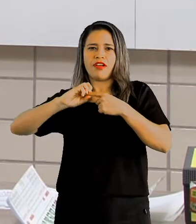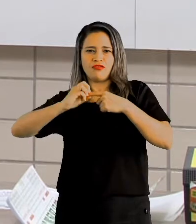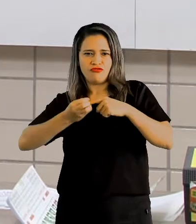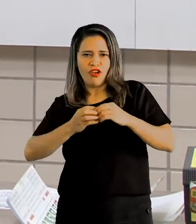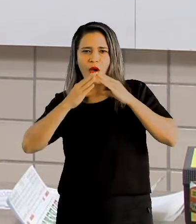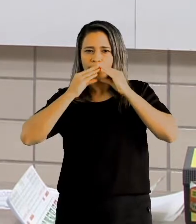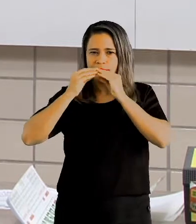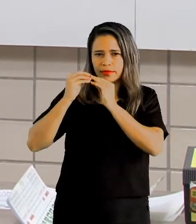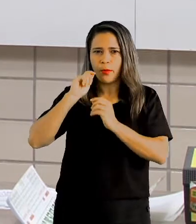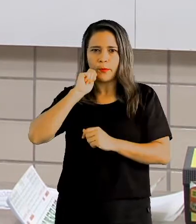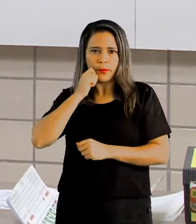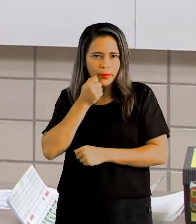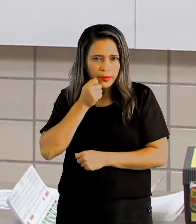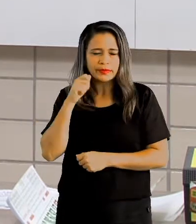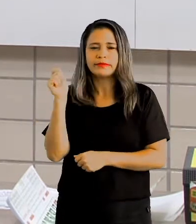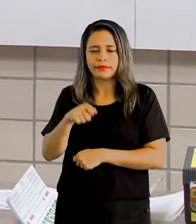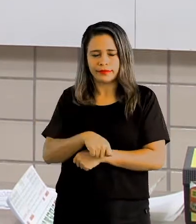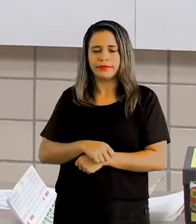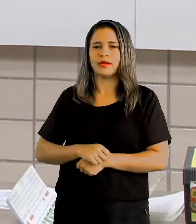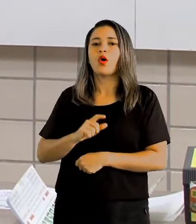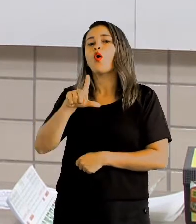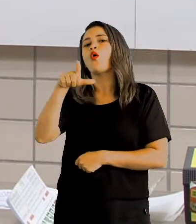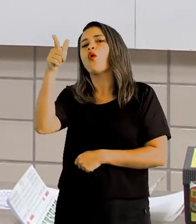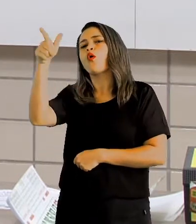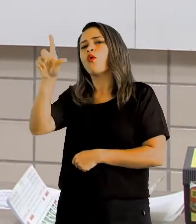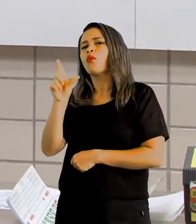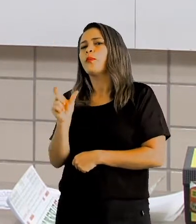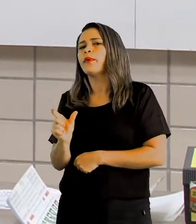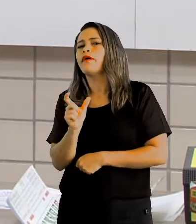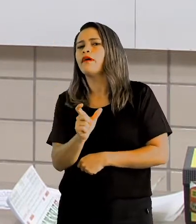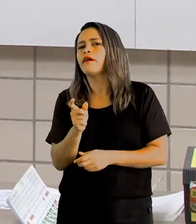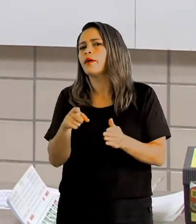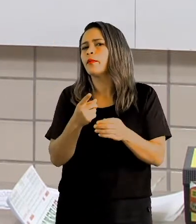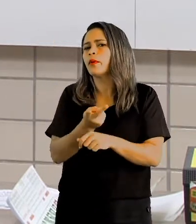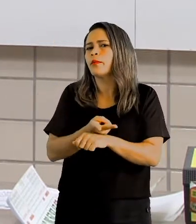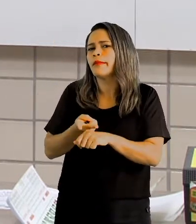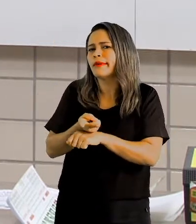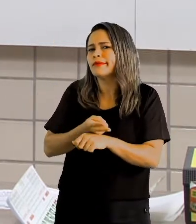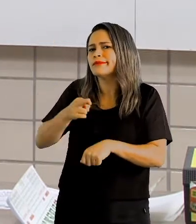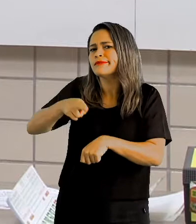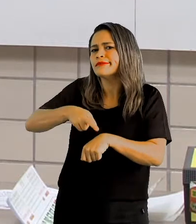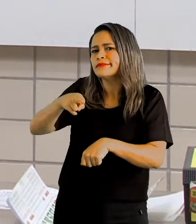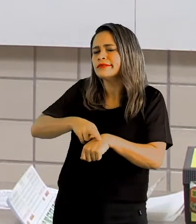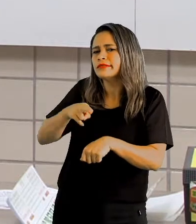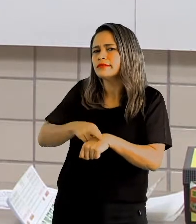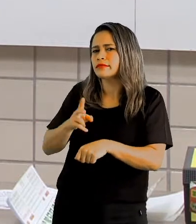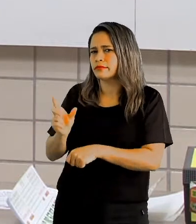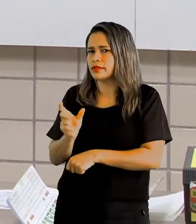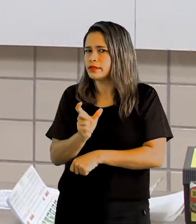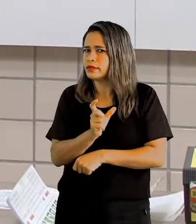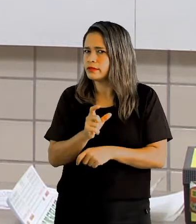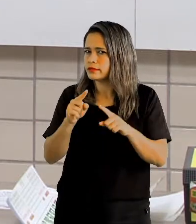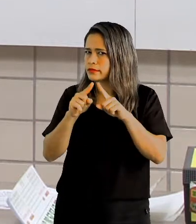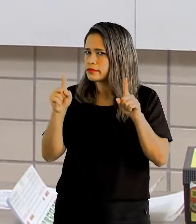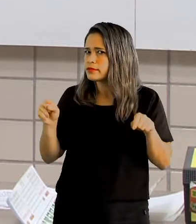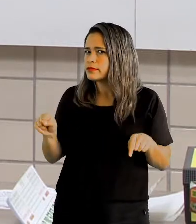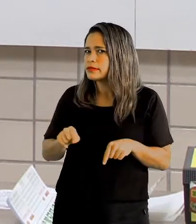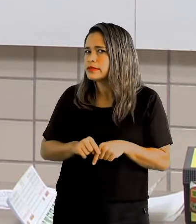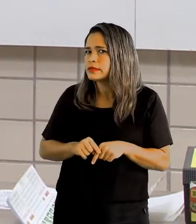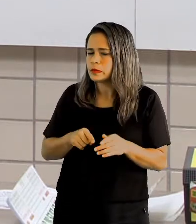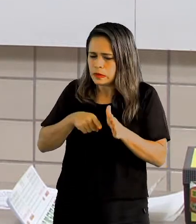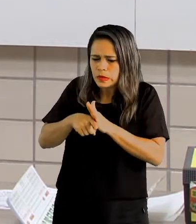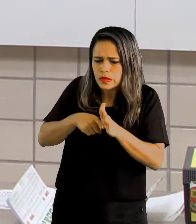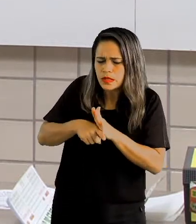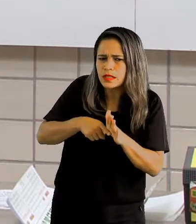com pão. E que outras palavras poderíamos procurar que rimam com essas palavras que estão no retângulo? Pensam,